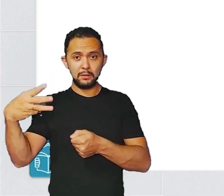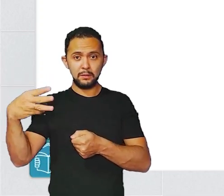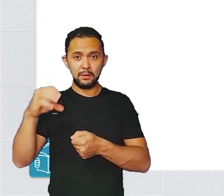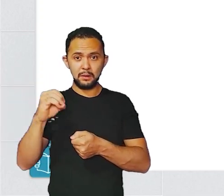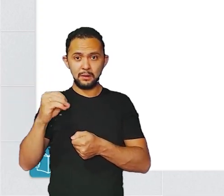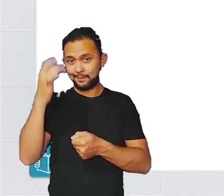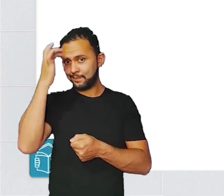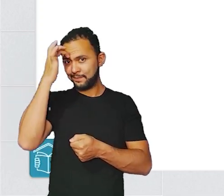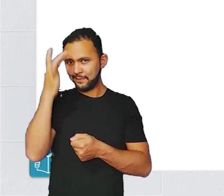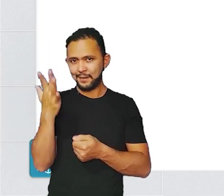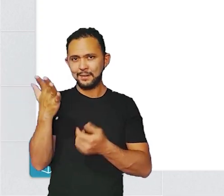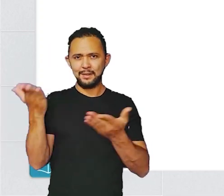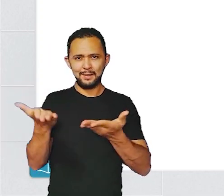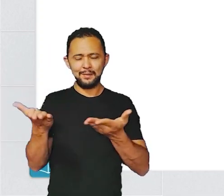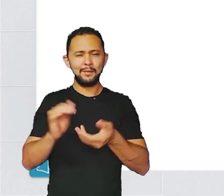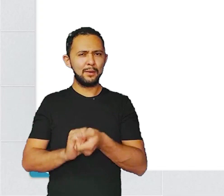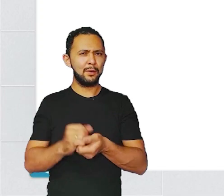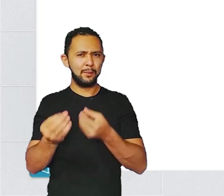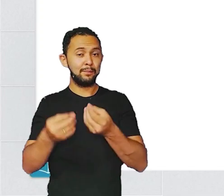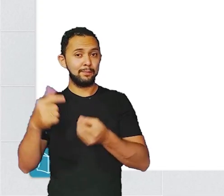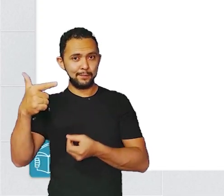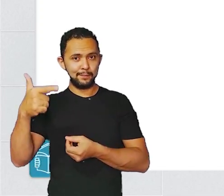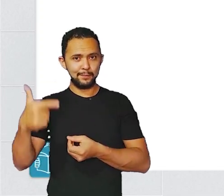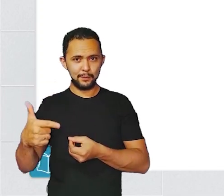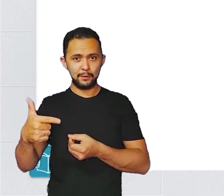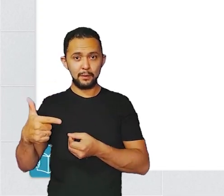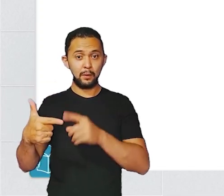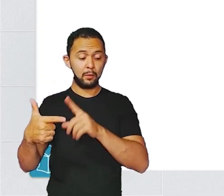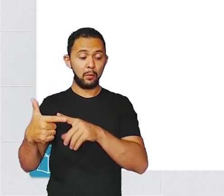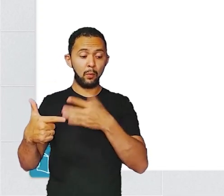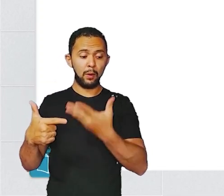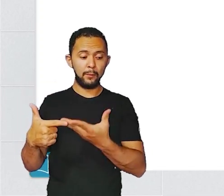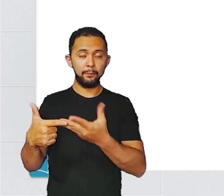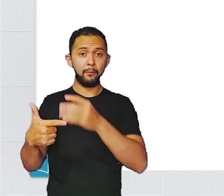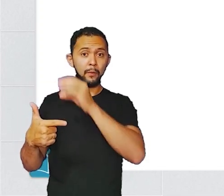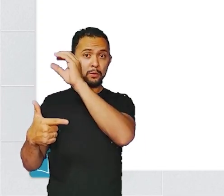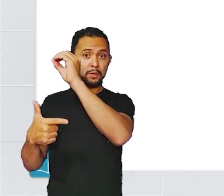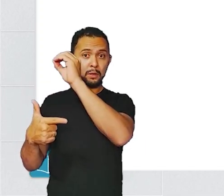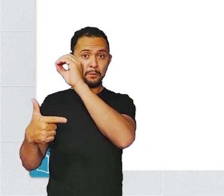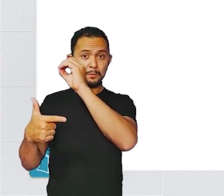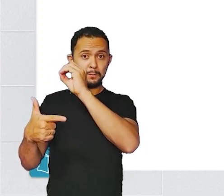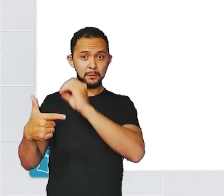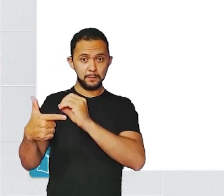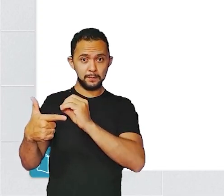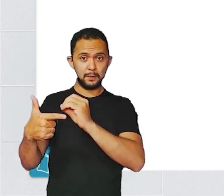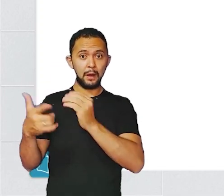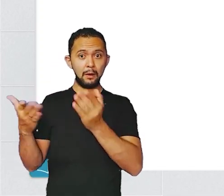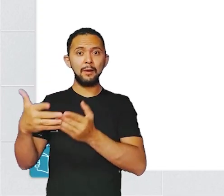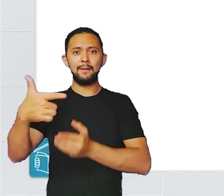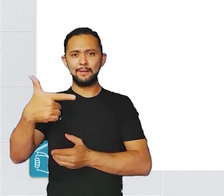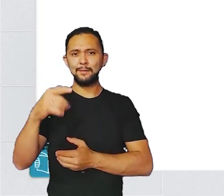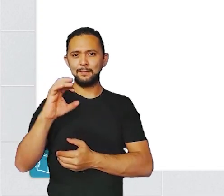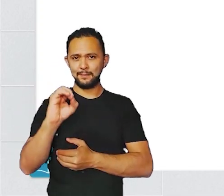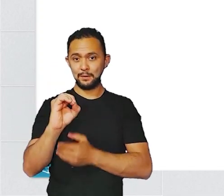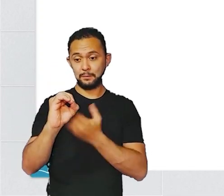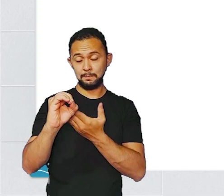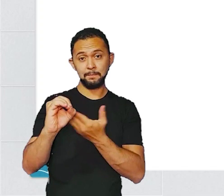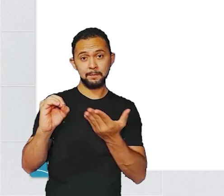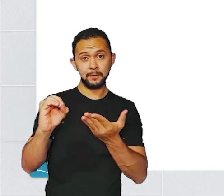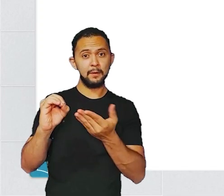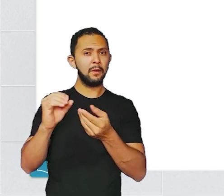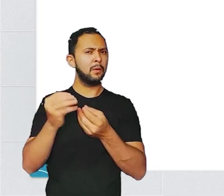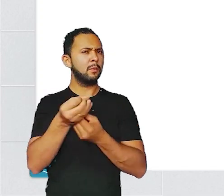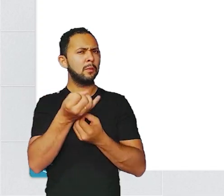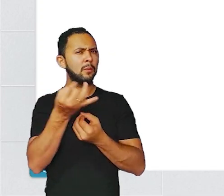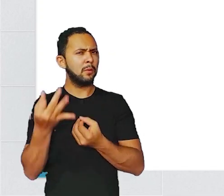pessoal? 2. O que é que a gente faz? Abaixa o próximo número. Abaixa o 0. Então ficou 20. Agora você vai se